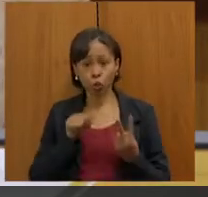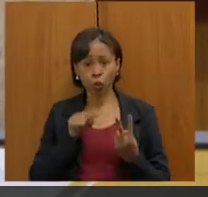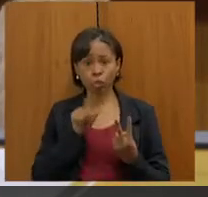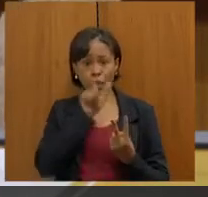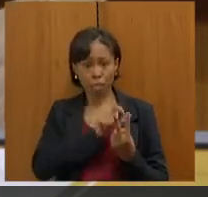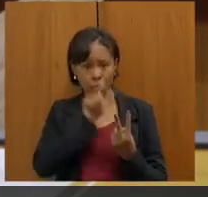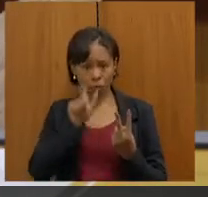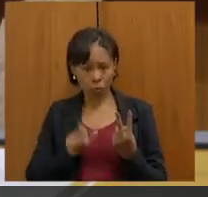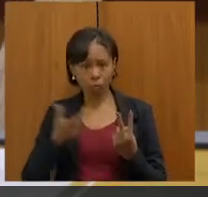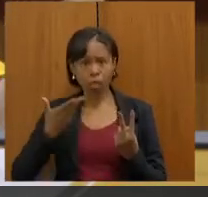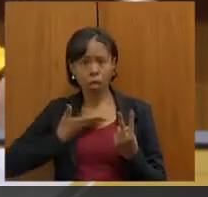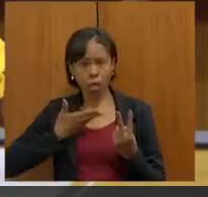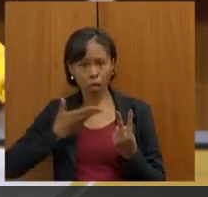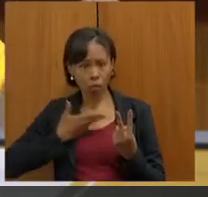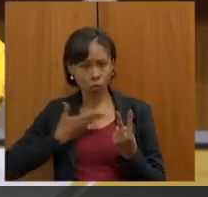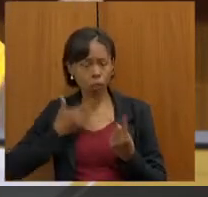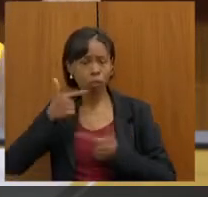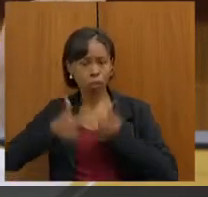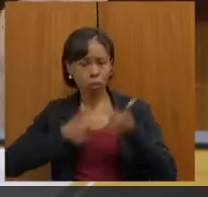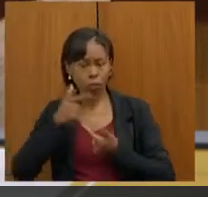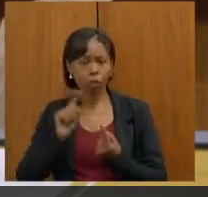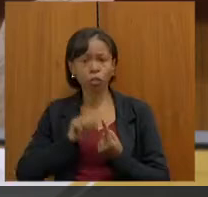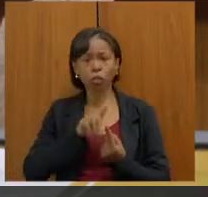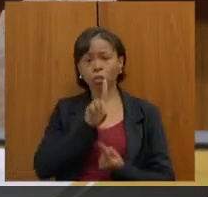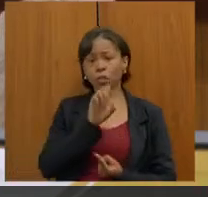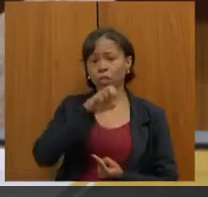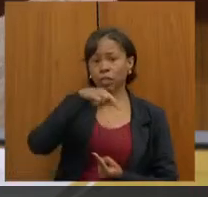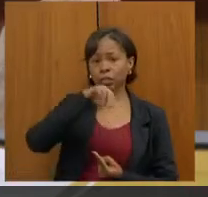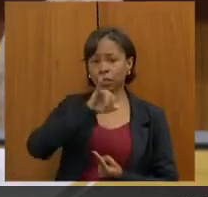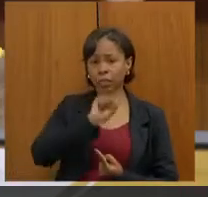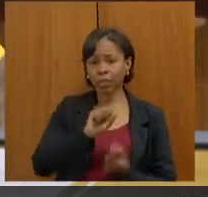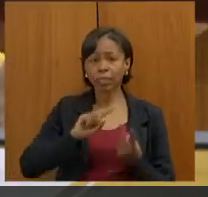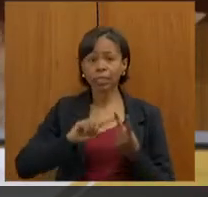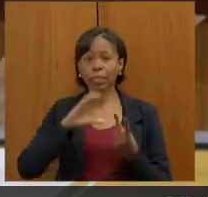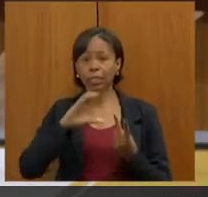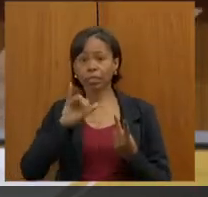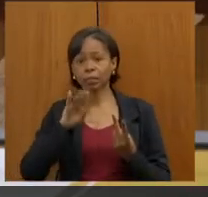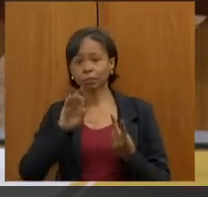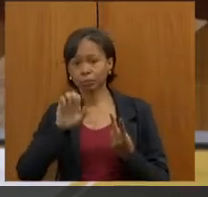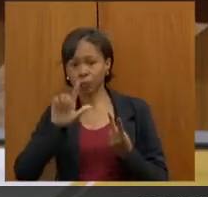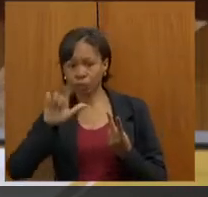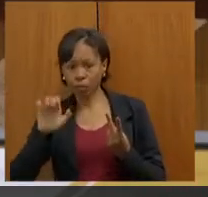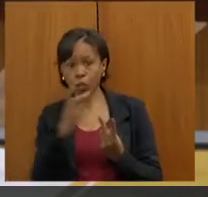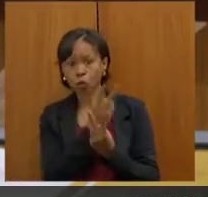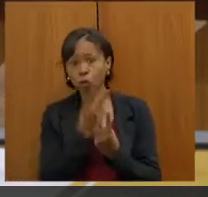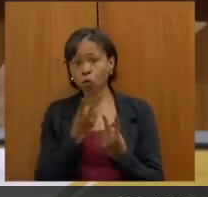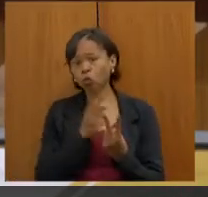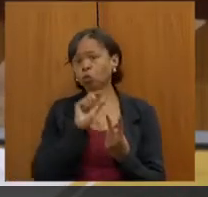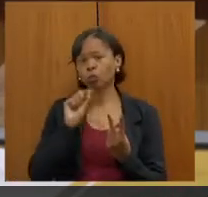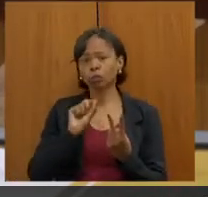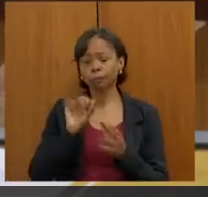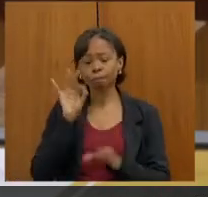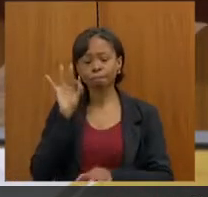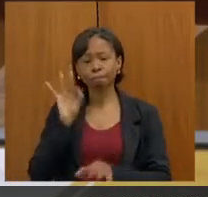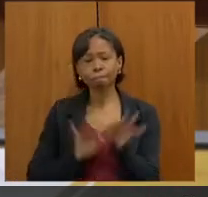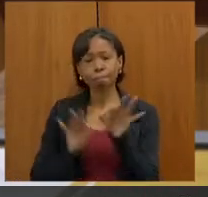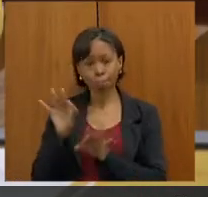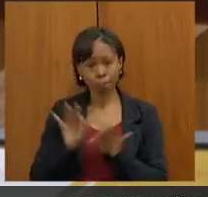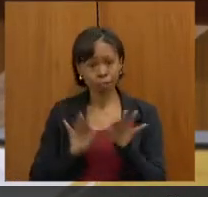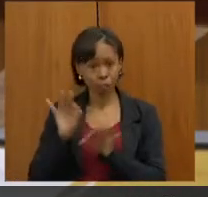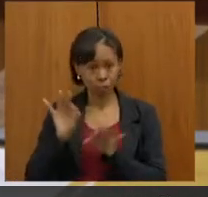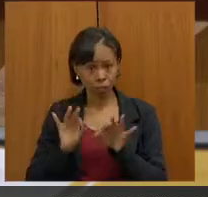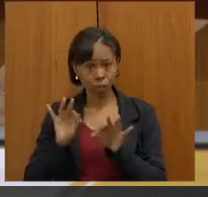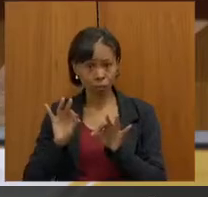colegas aí valorosos né Dr Denise Doutora Cibele eles fazem parte de um projeto maior